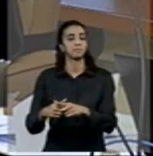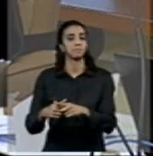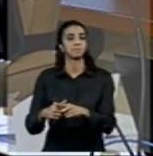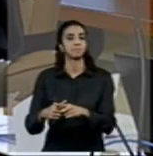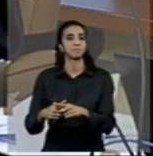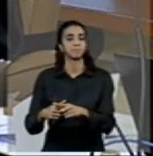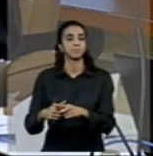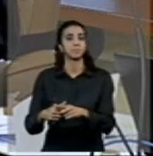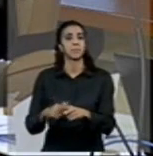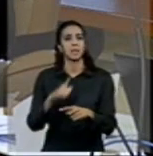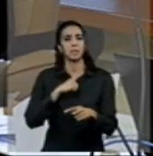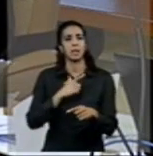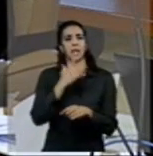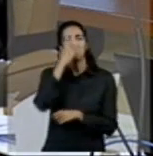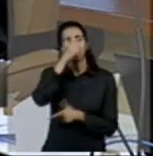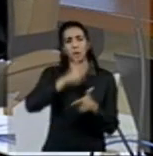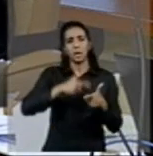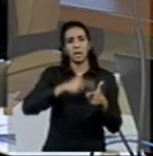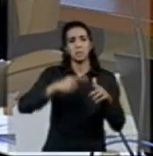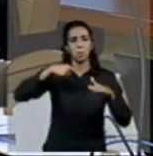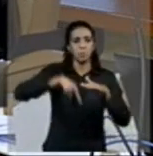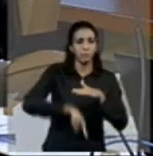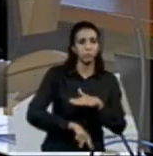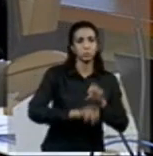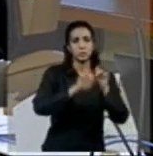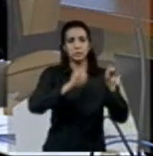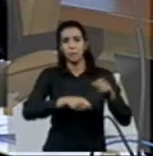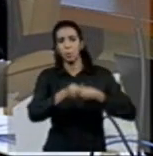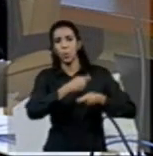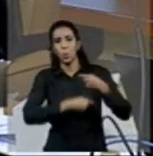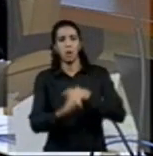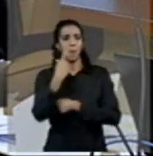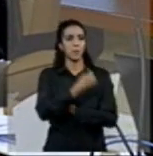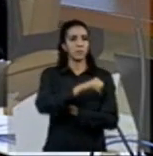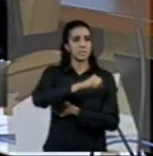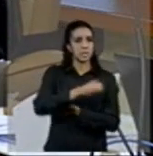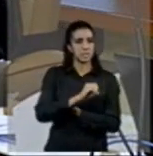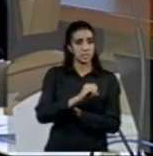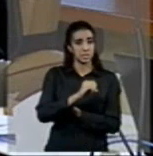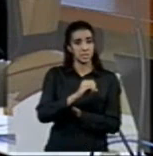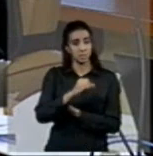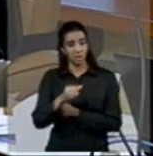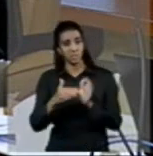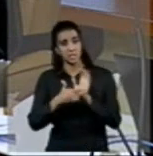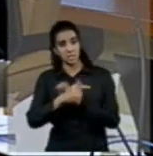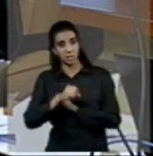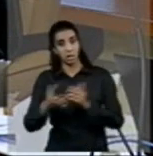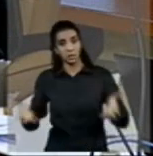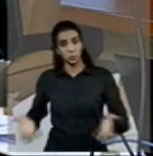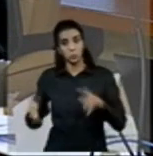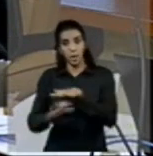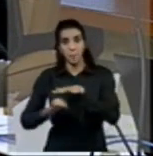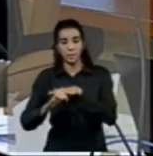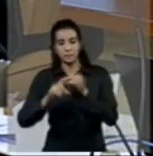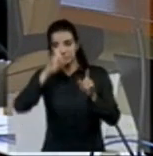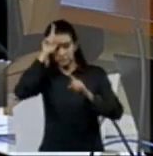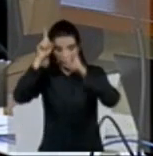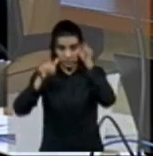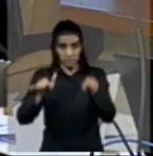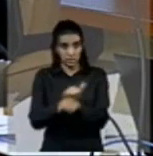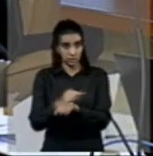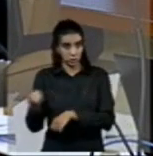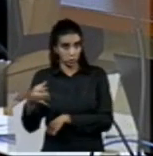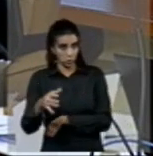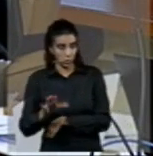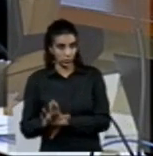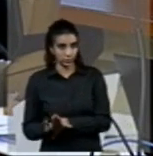à crise do sistema de produção nas décadas de 60 e 70, fez emergir o denominado,